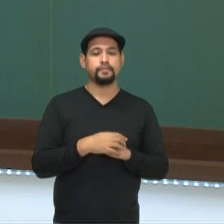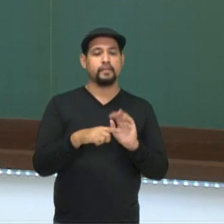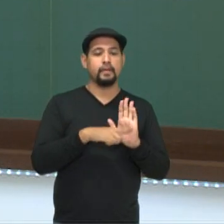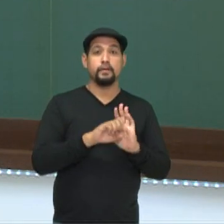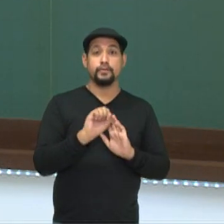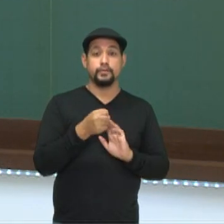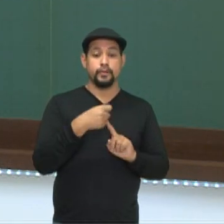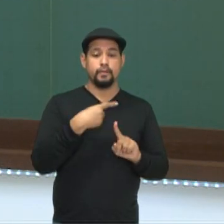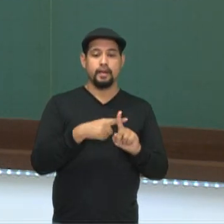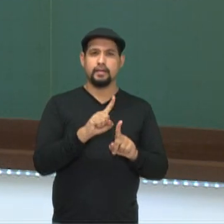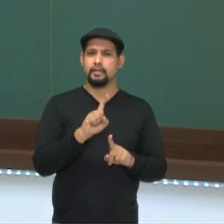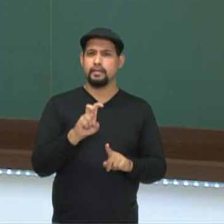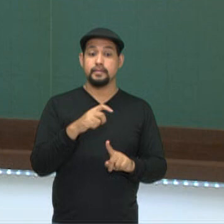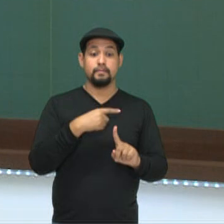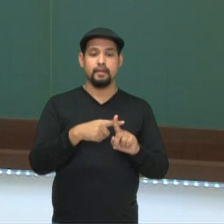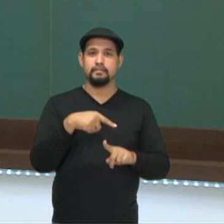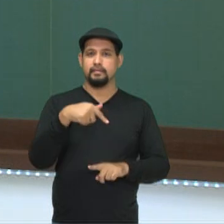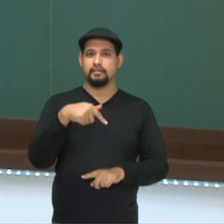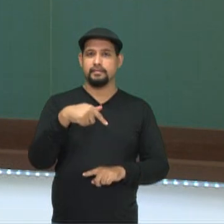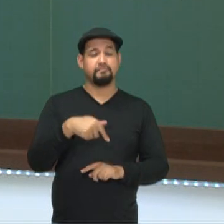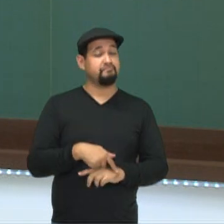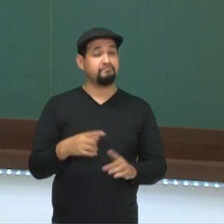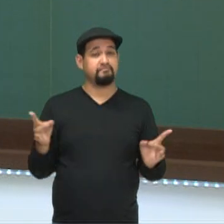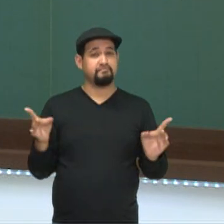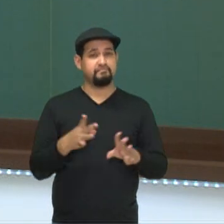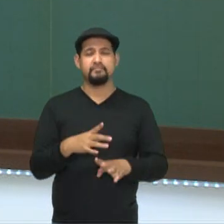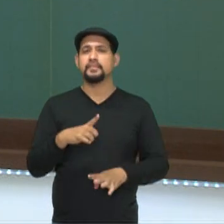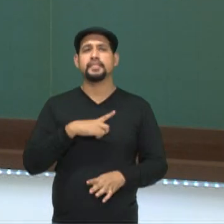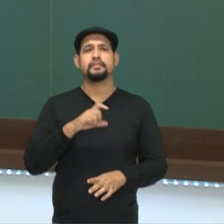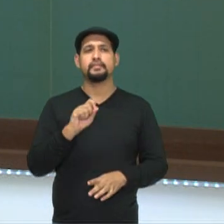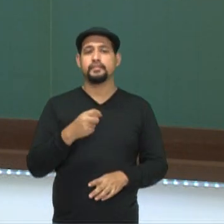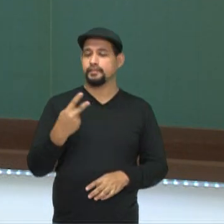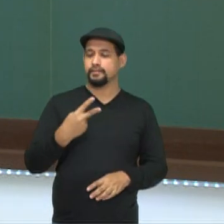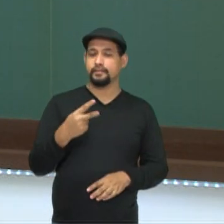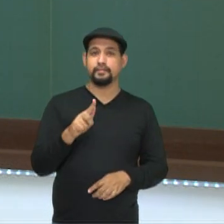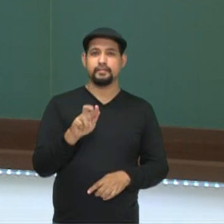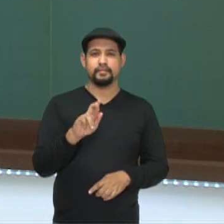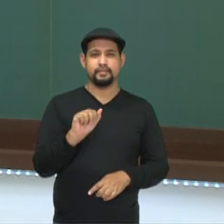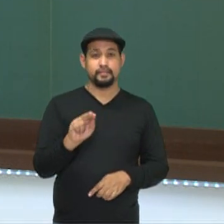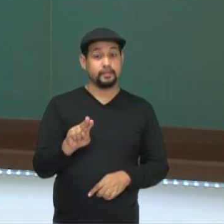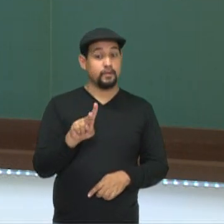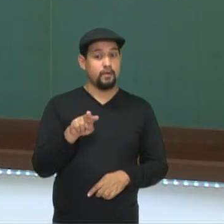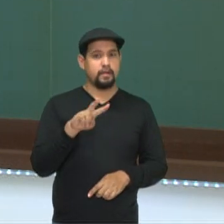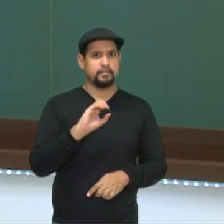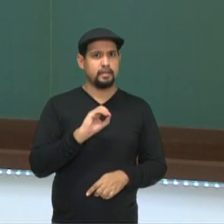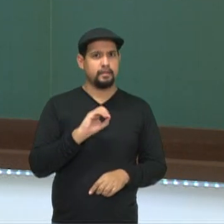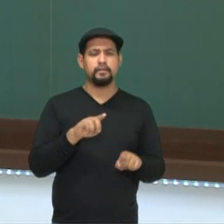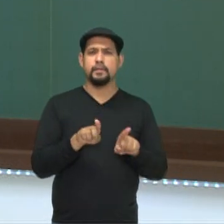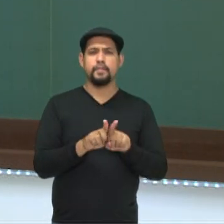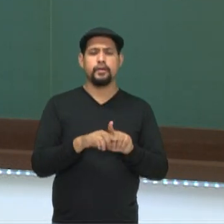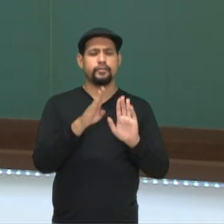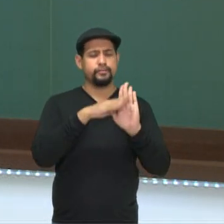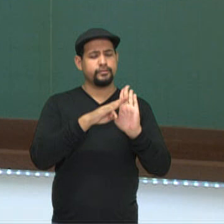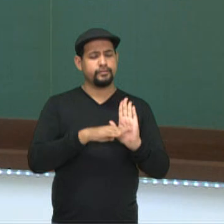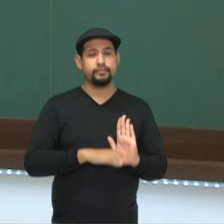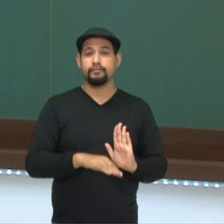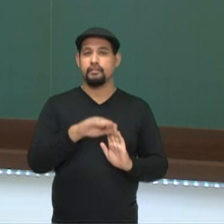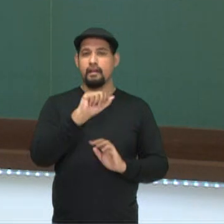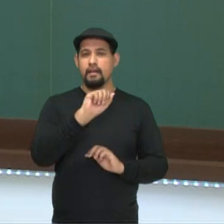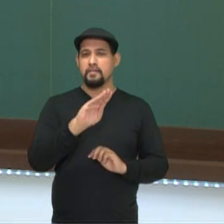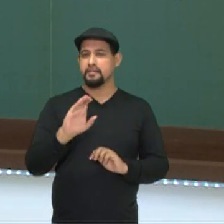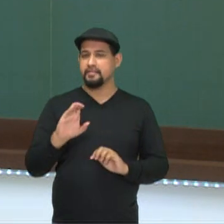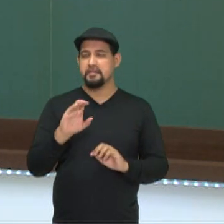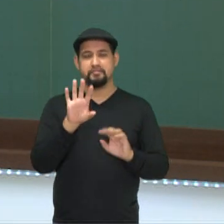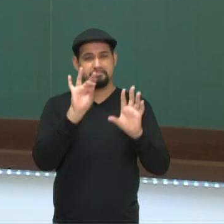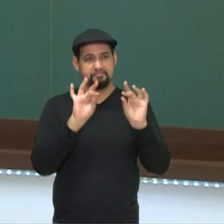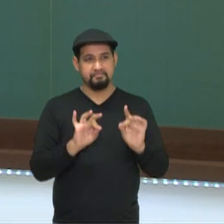com mais 15, mais 7. Pronto, você tem a equação do segundo grau igual a zero, conseguimos retirar A, B e C. A é